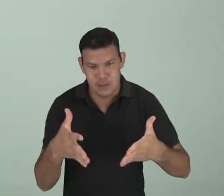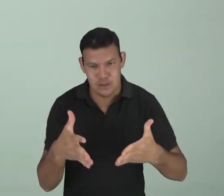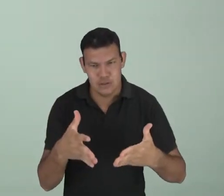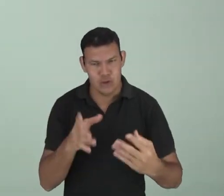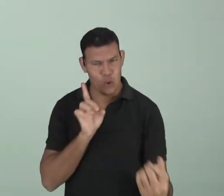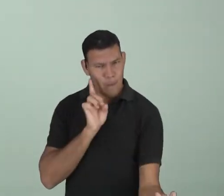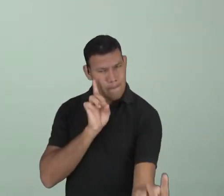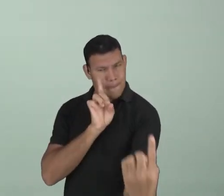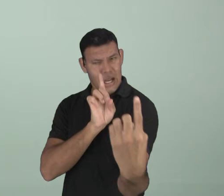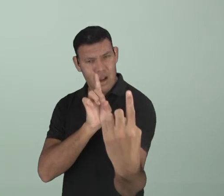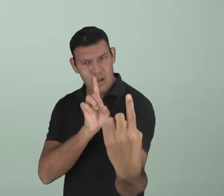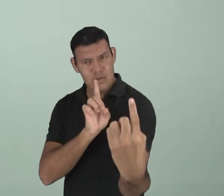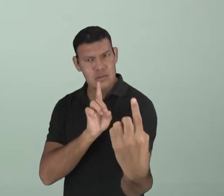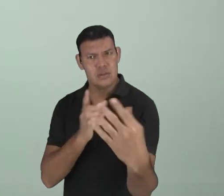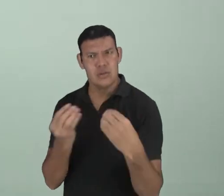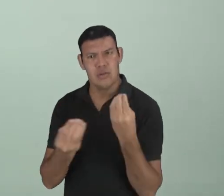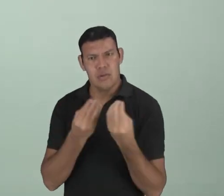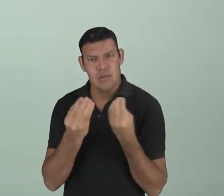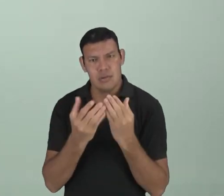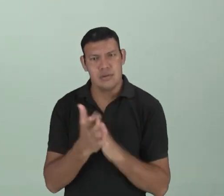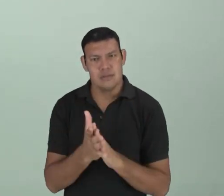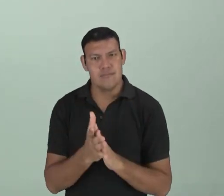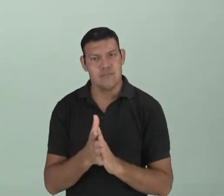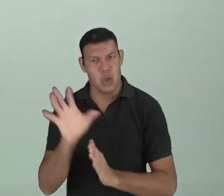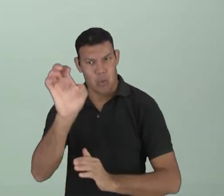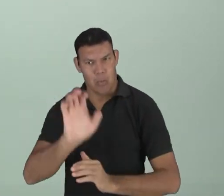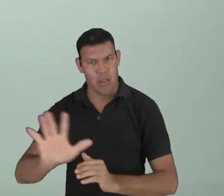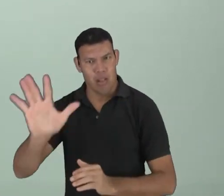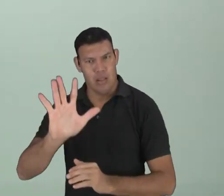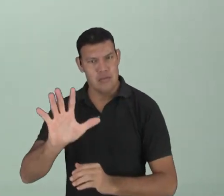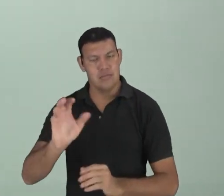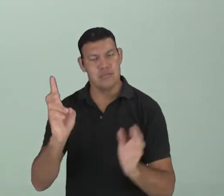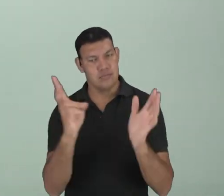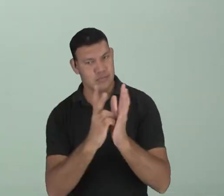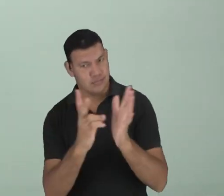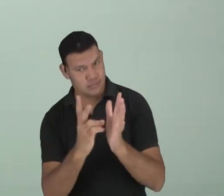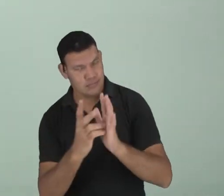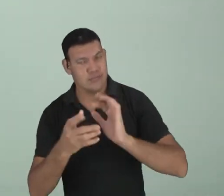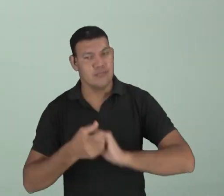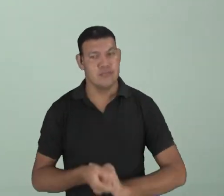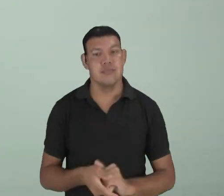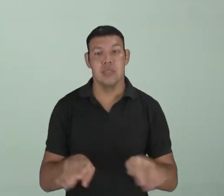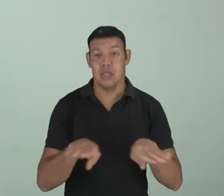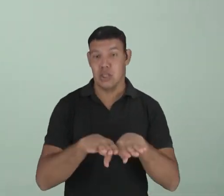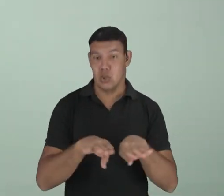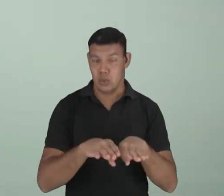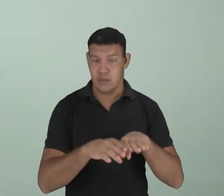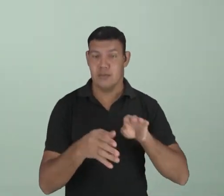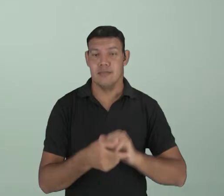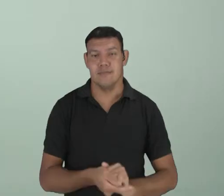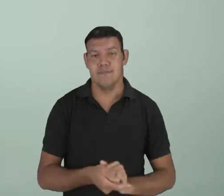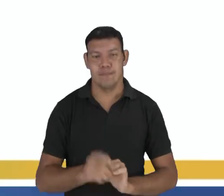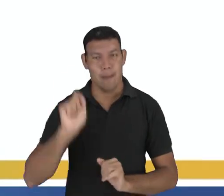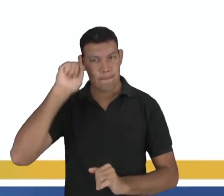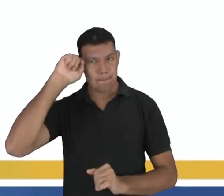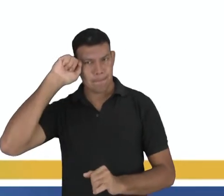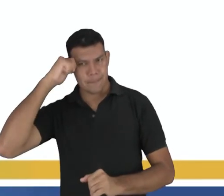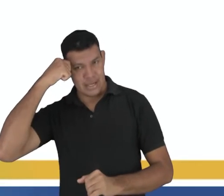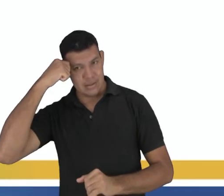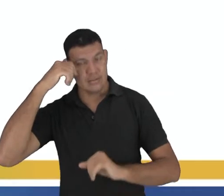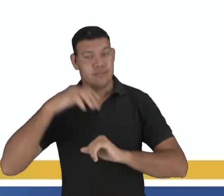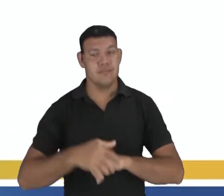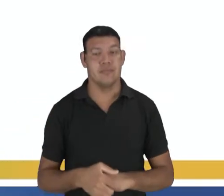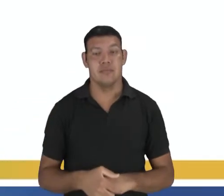com o colonizado, certo? Que são os europeus e os indígenas. Fora tudo isso, também tem a questão negra, certo? Com